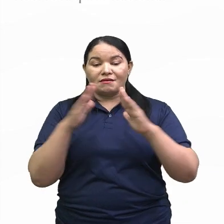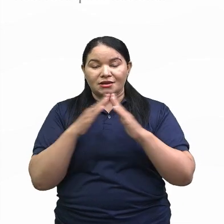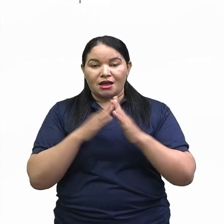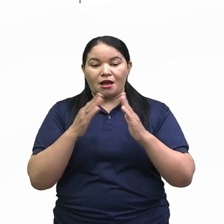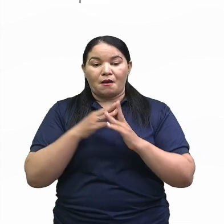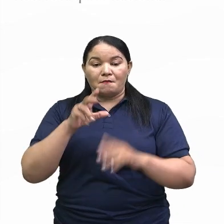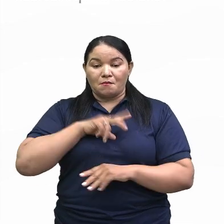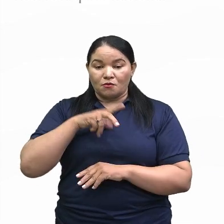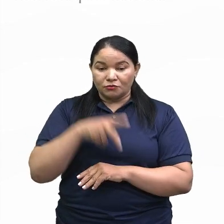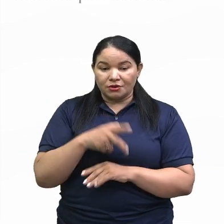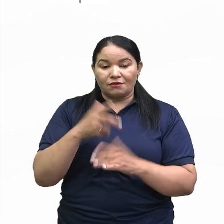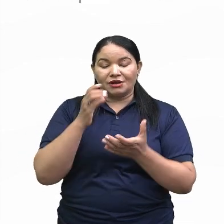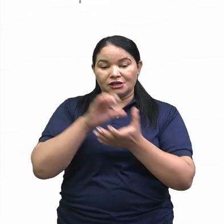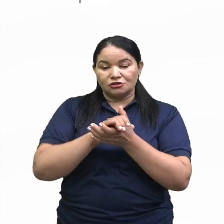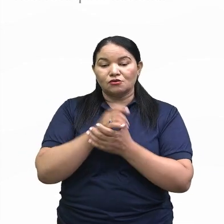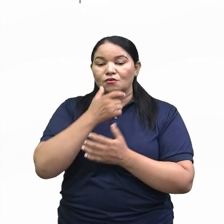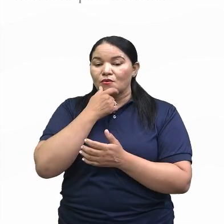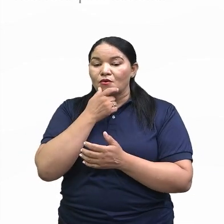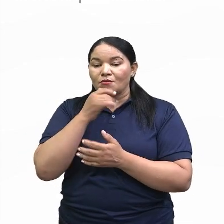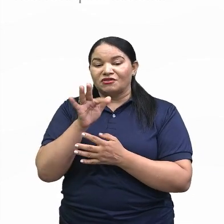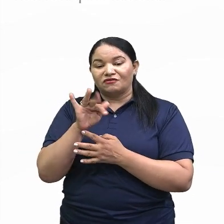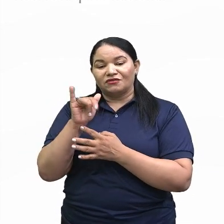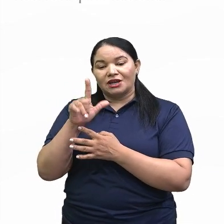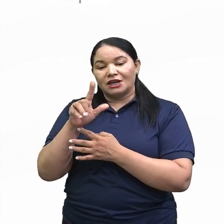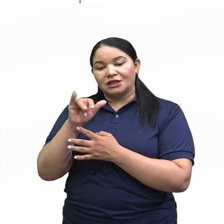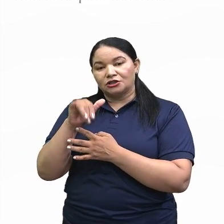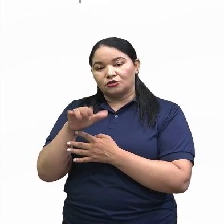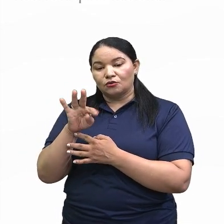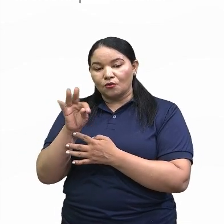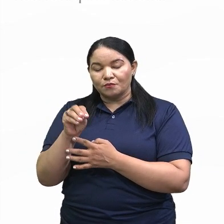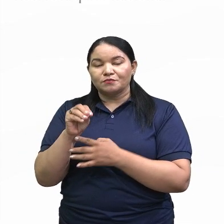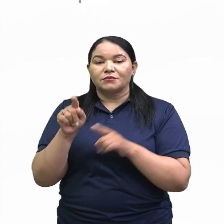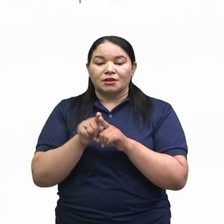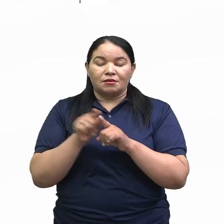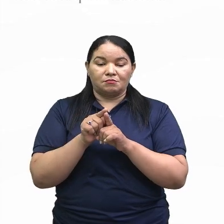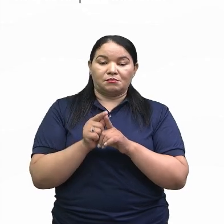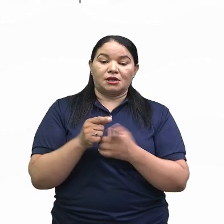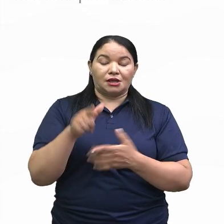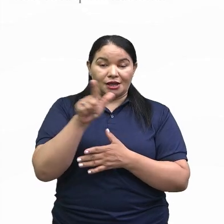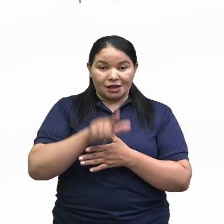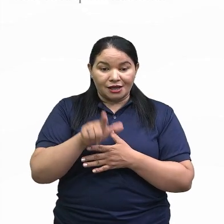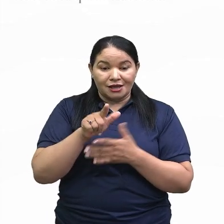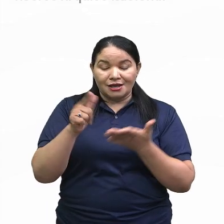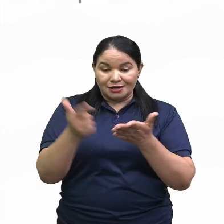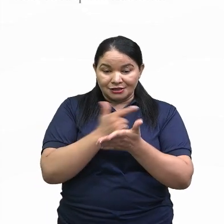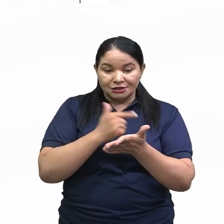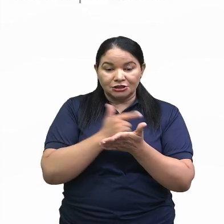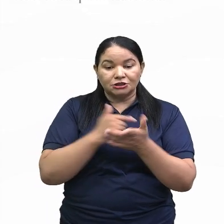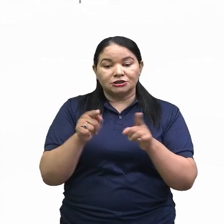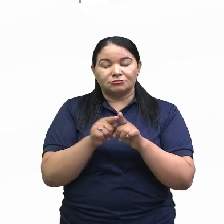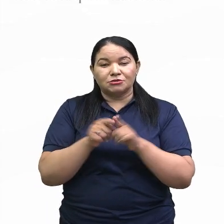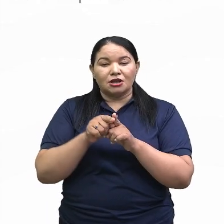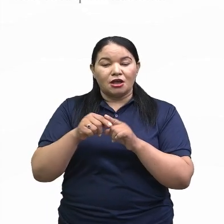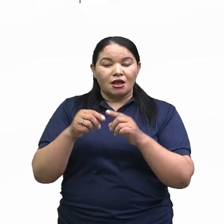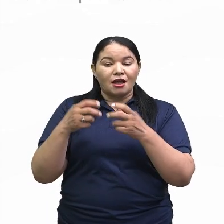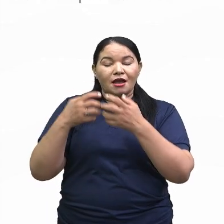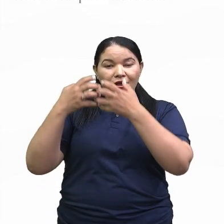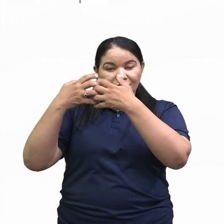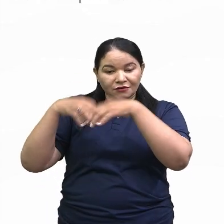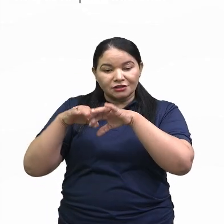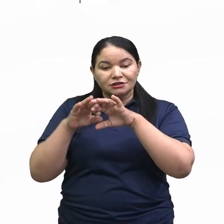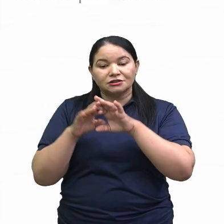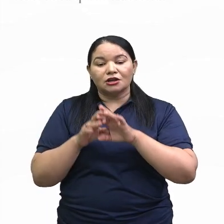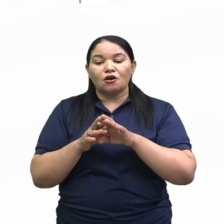com o escritor português Filinto de Almeida. Suas obras faziam reflexões acerca, guarda a